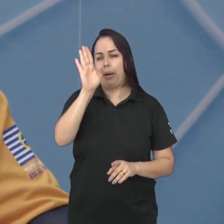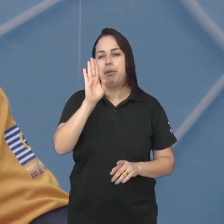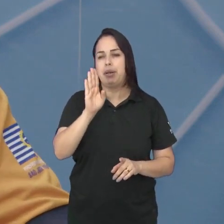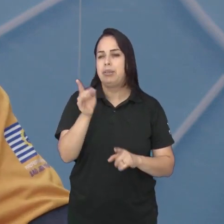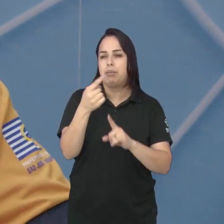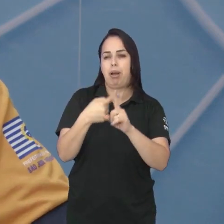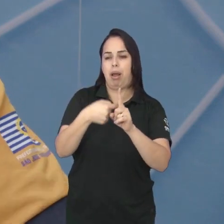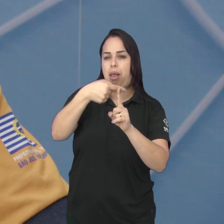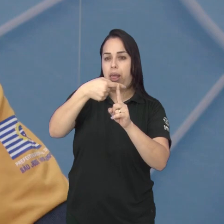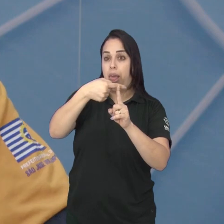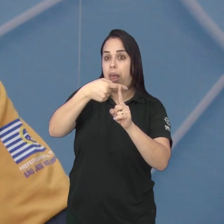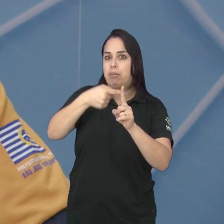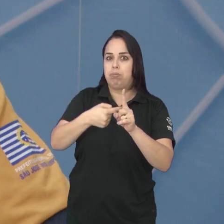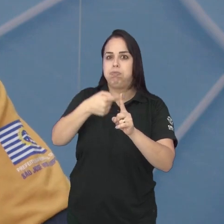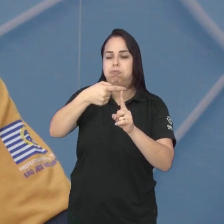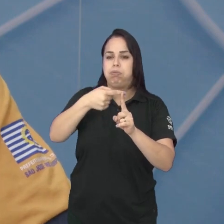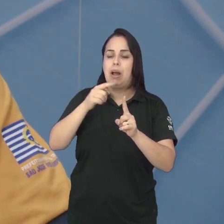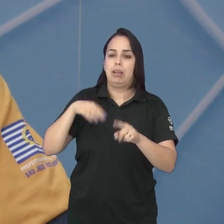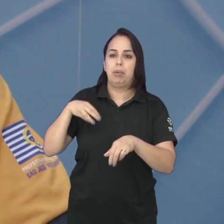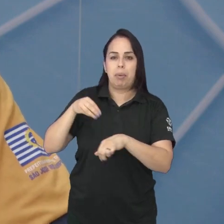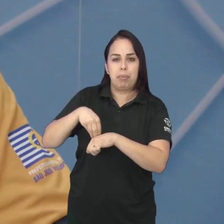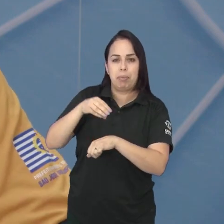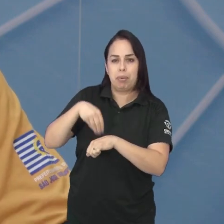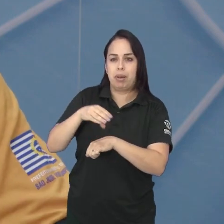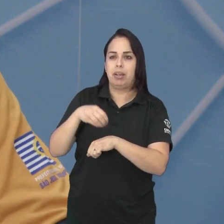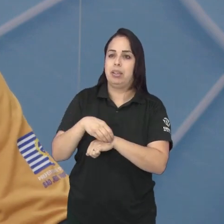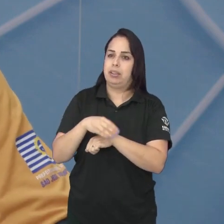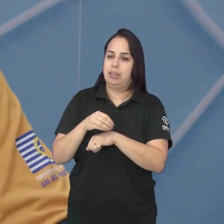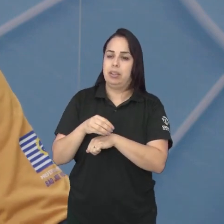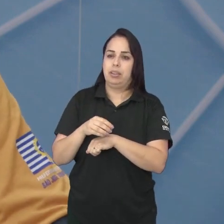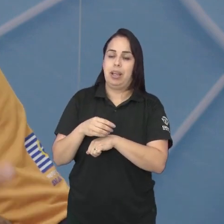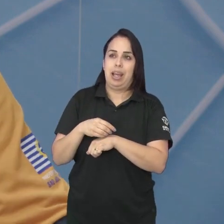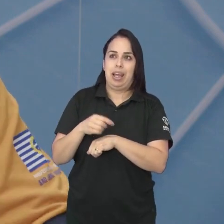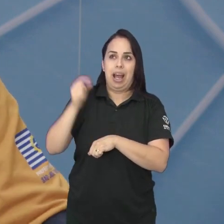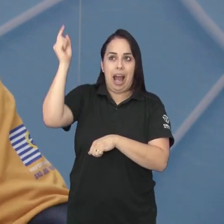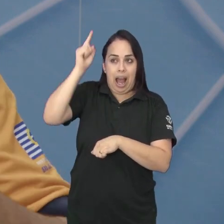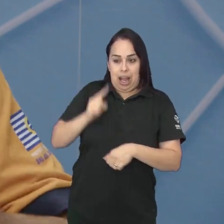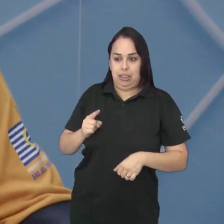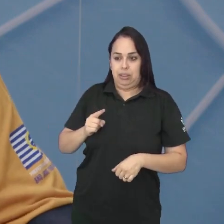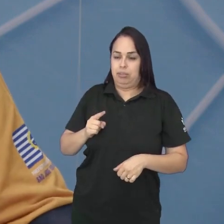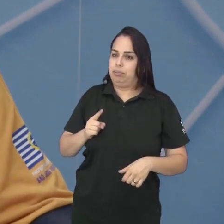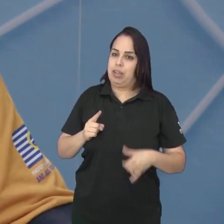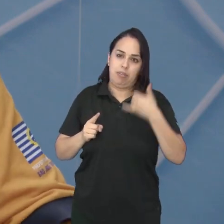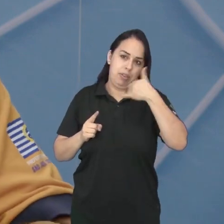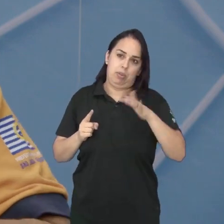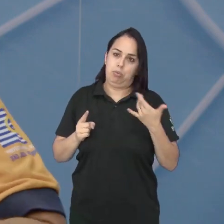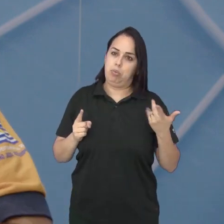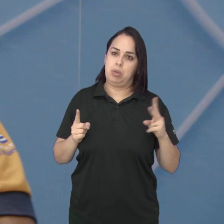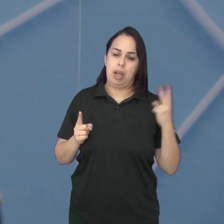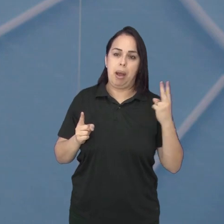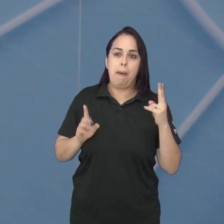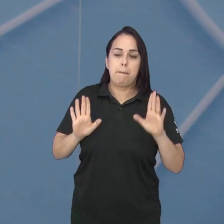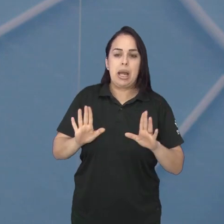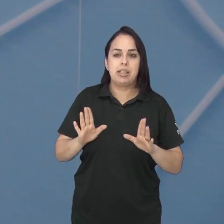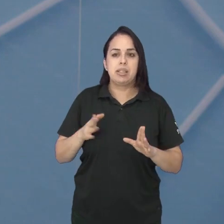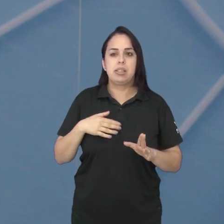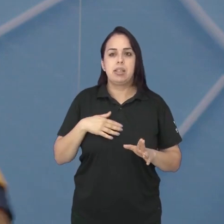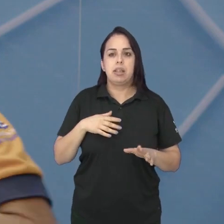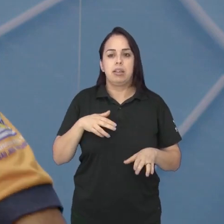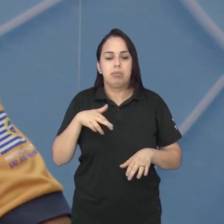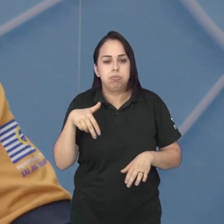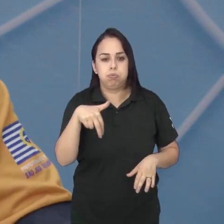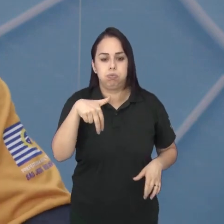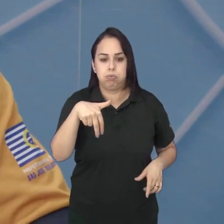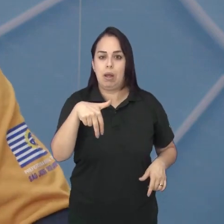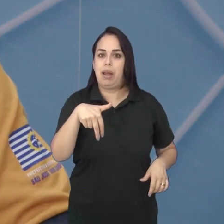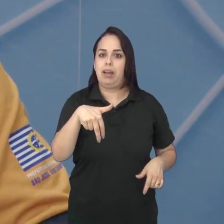com a temperatura, né, elevada, e as nossas dicas, né, não tem como evitar o raio, então tem que evitar a exposição ao raio. Então, a